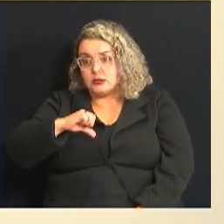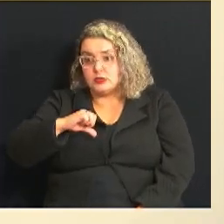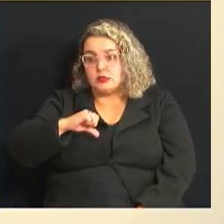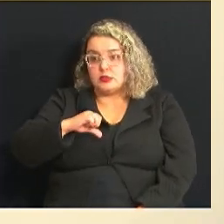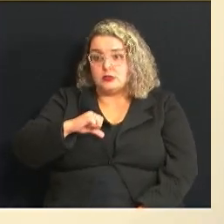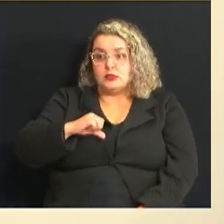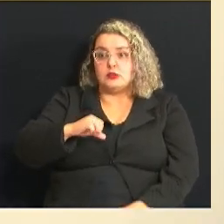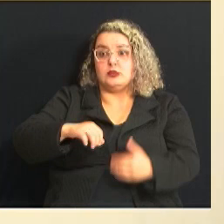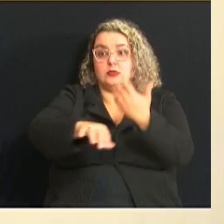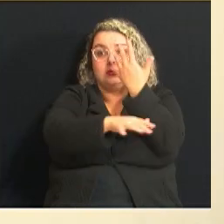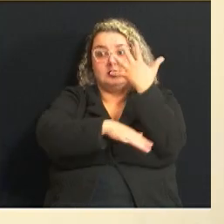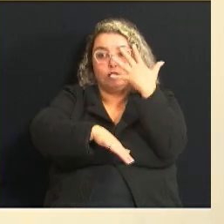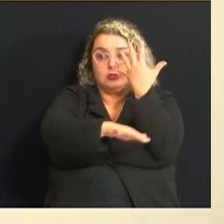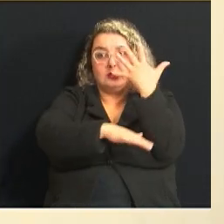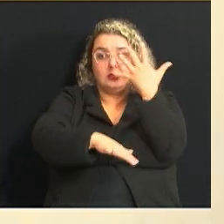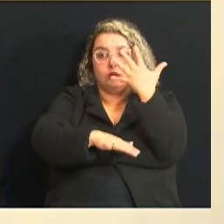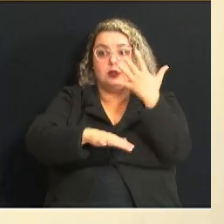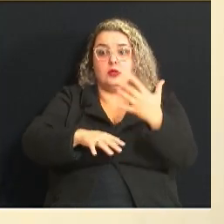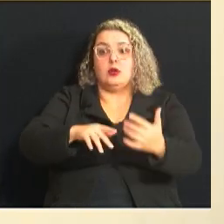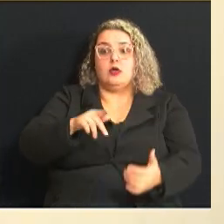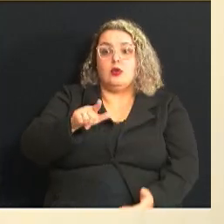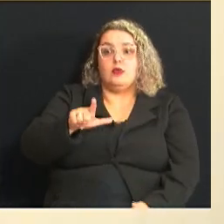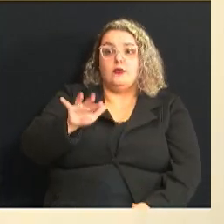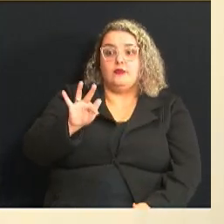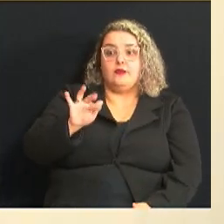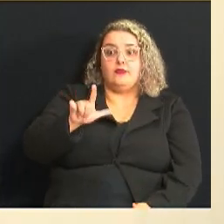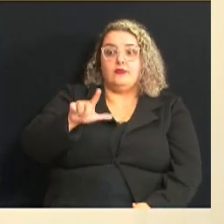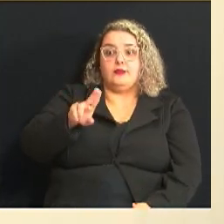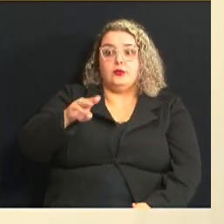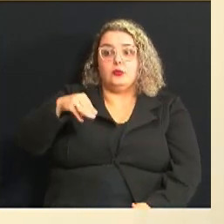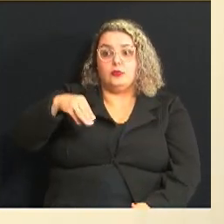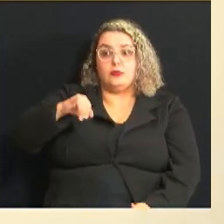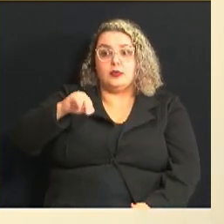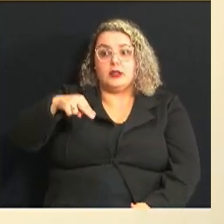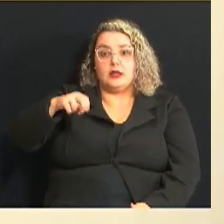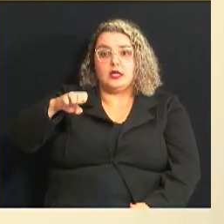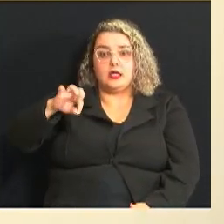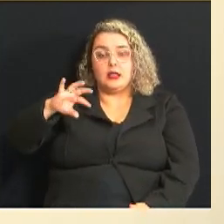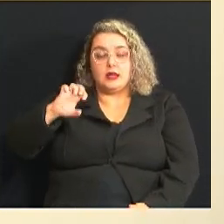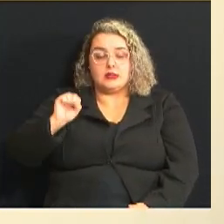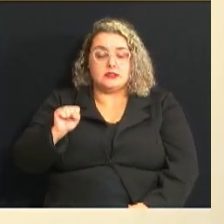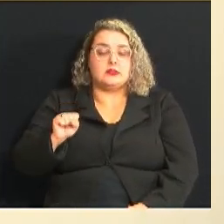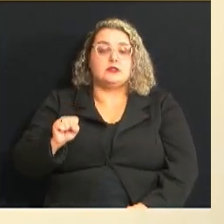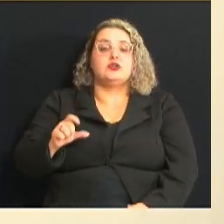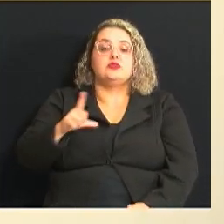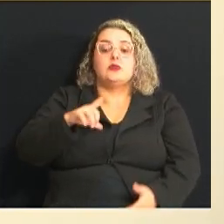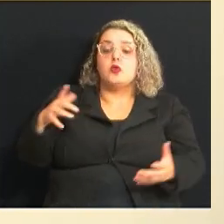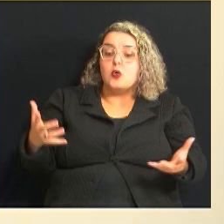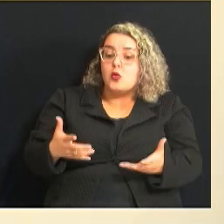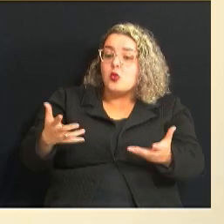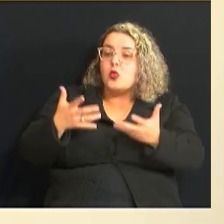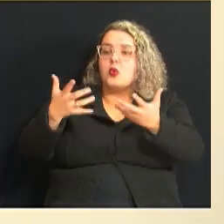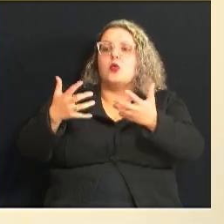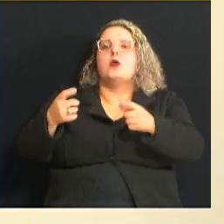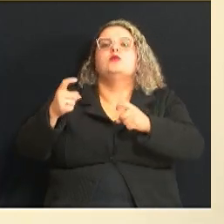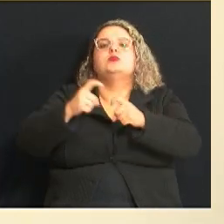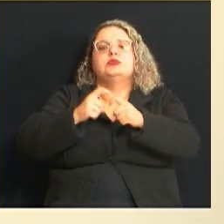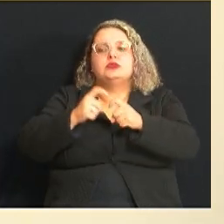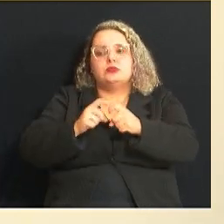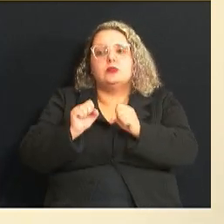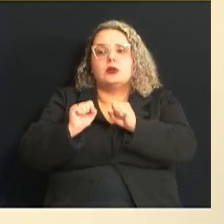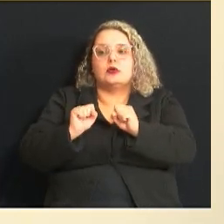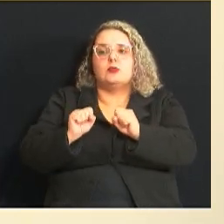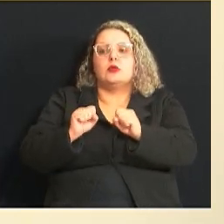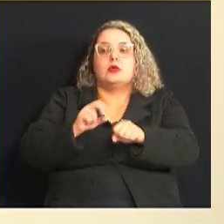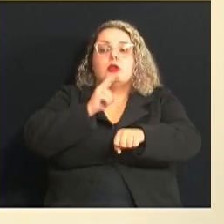Praça Imprensa Fluminense, em que houver um incentivo, ou seja, um incentivo aos médicos para que pudessem cuidar da